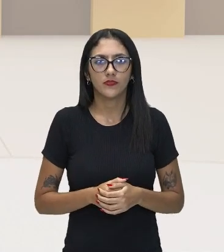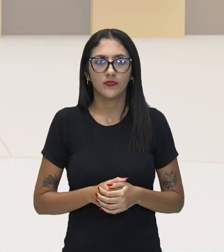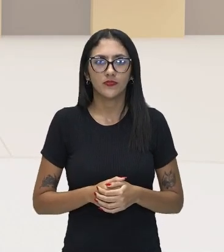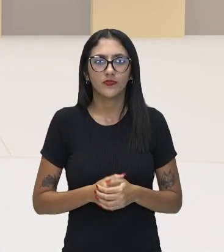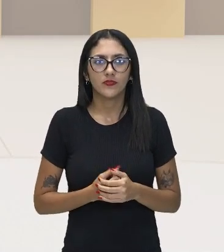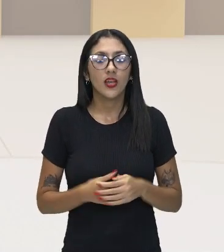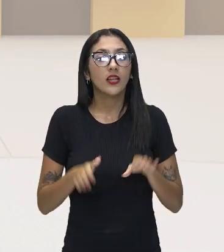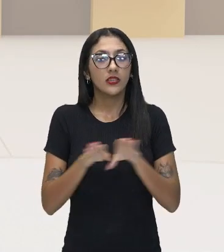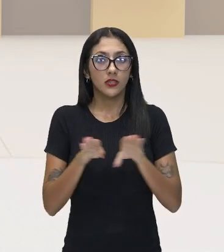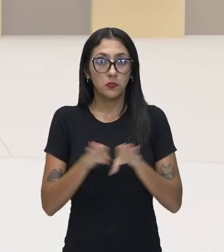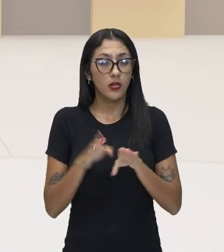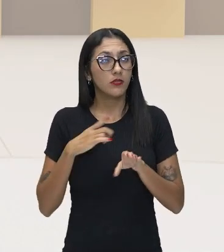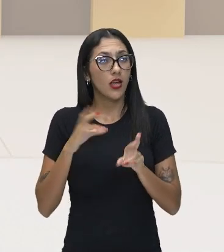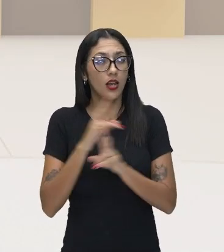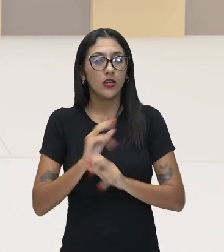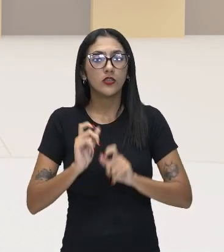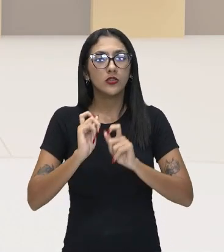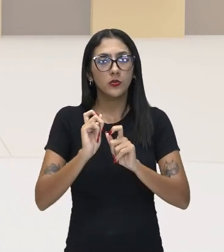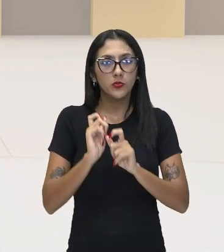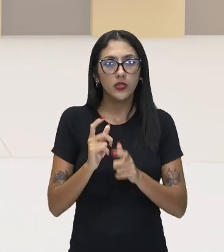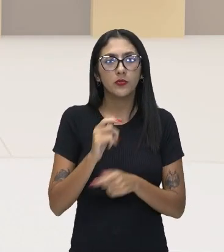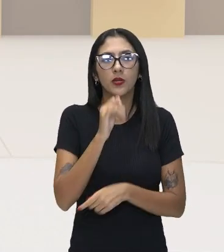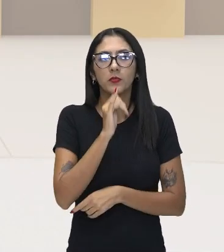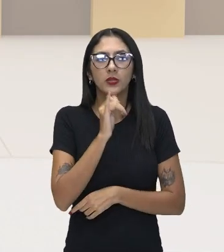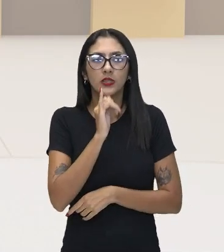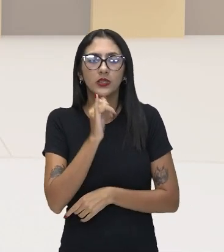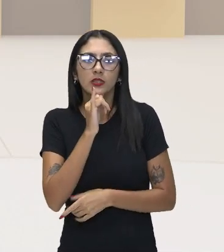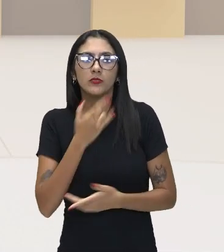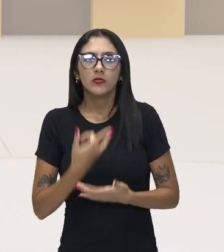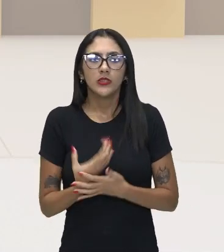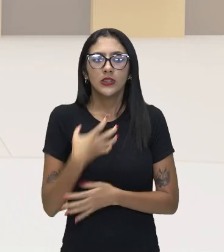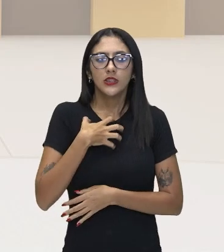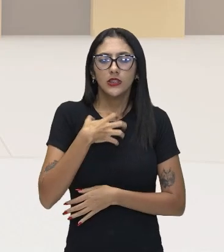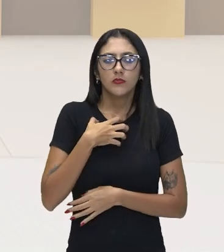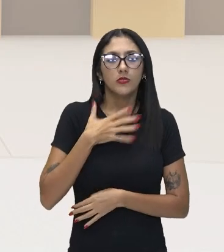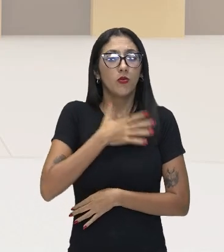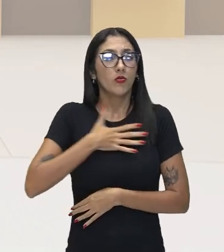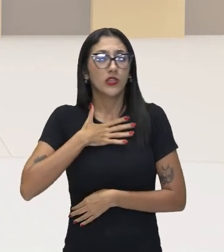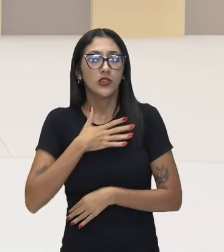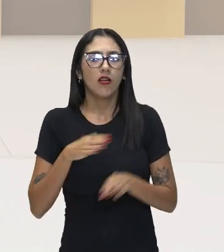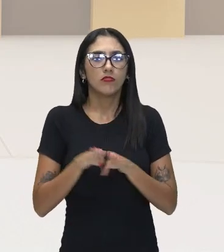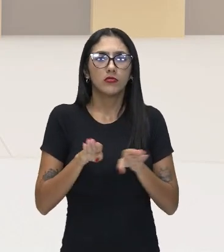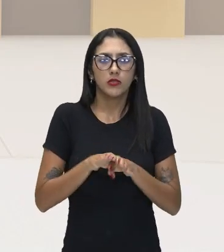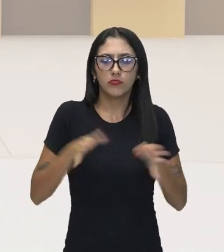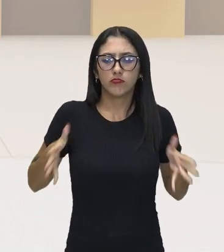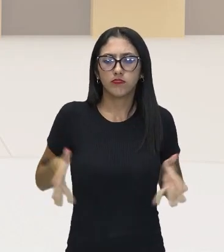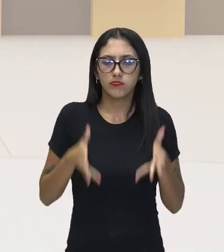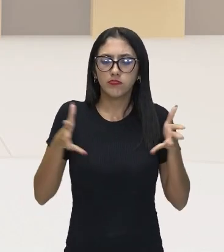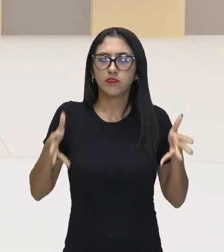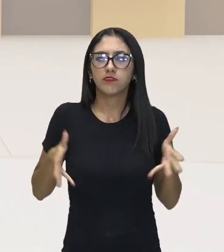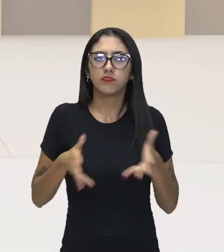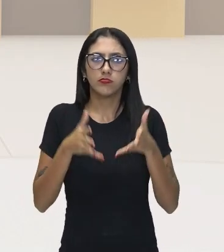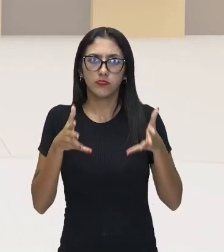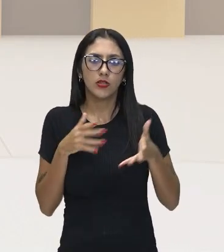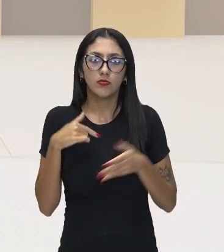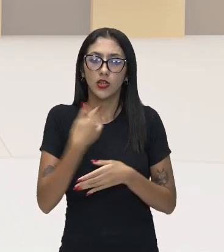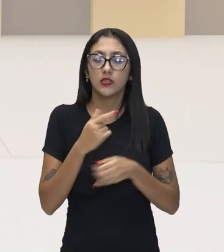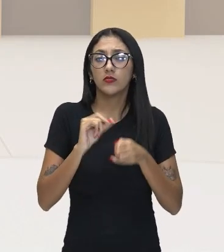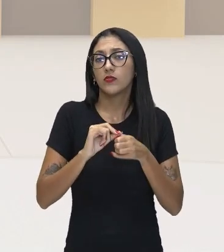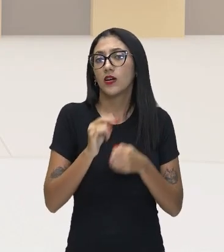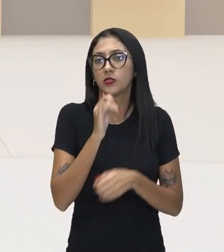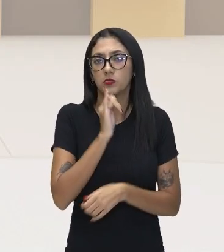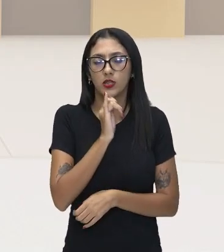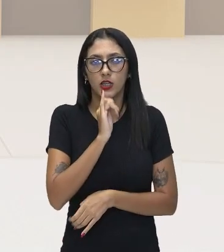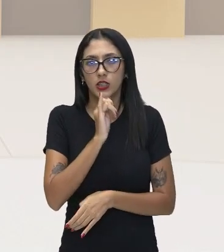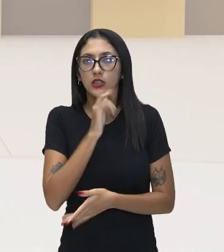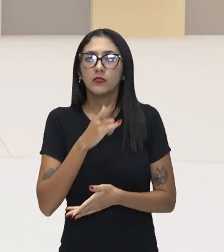relacionada à afetividade, satisfação e motivação pelo que você vai fazer. No caso aqui nós estamos